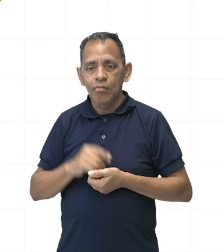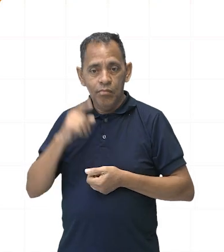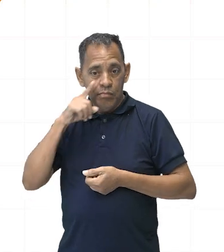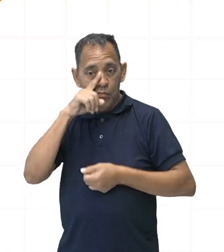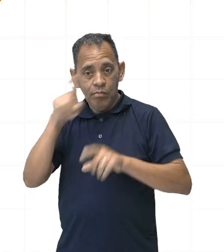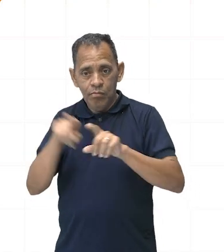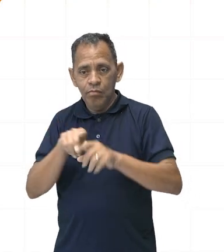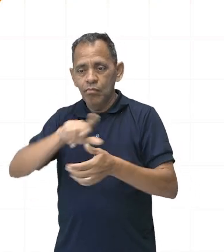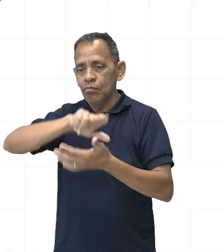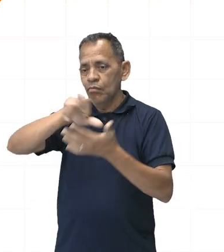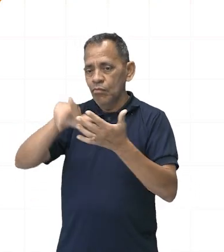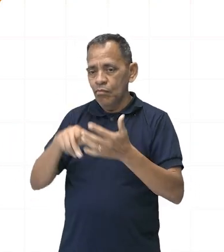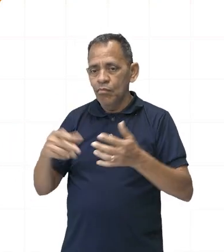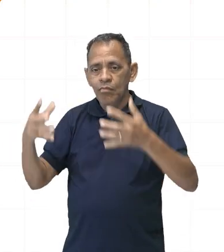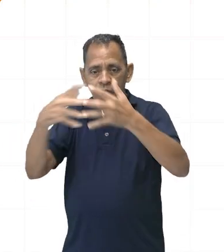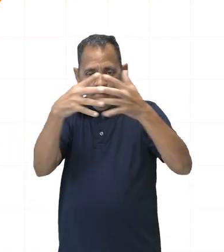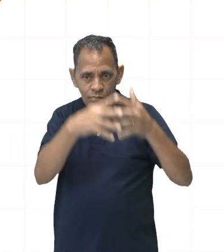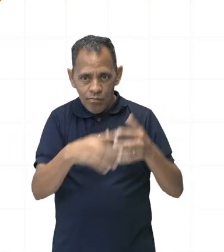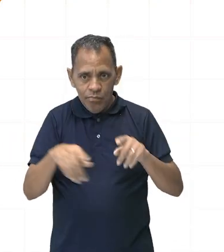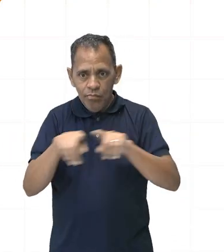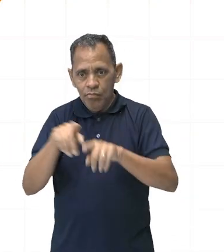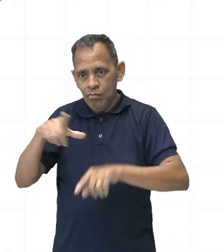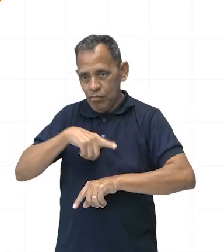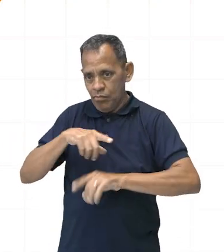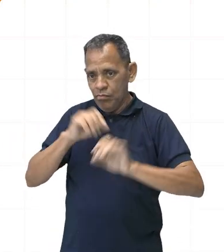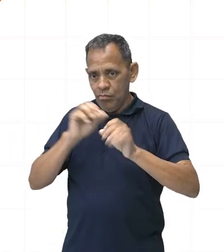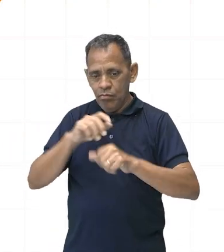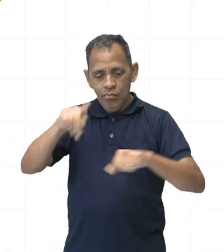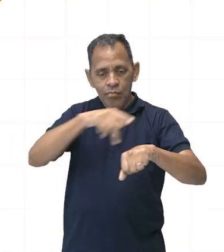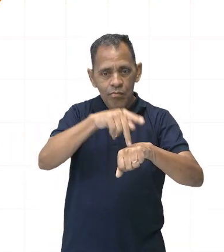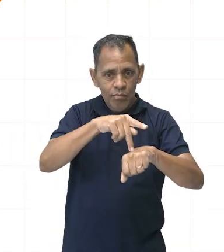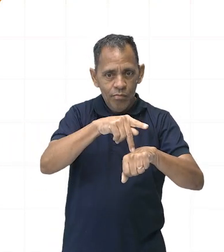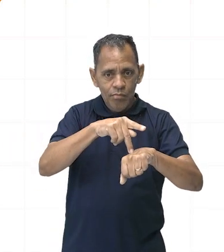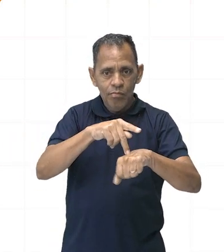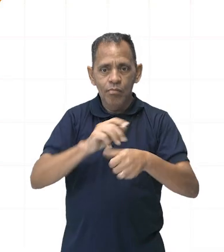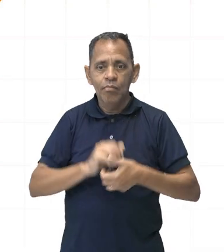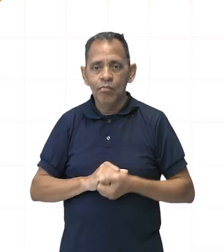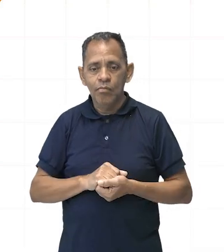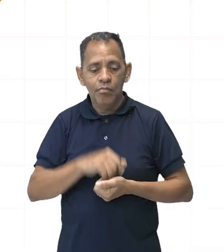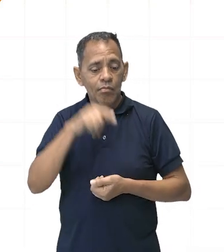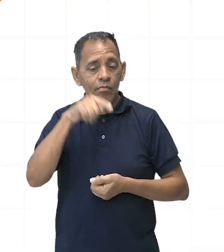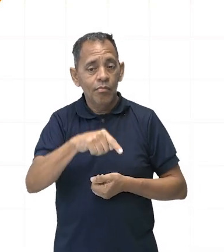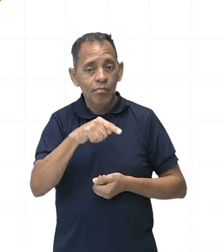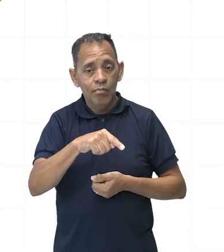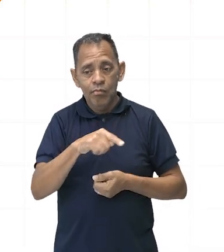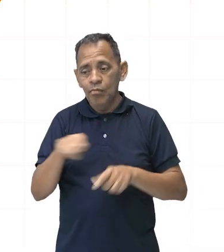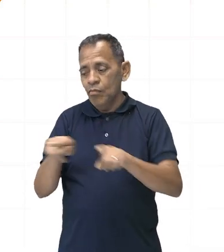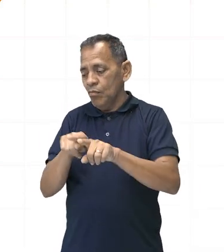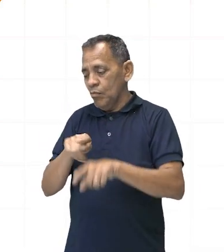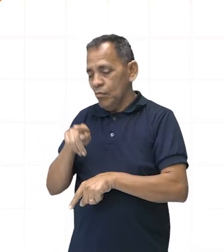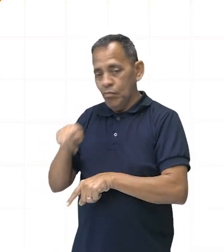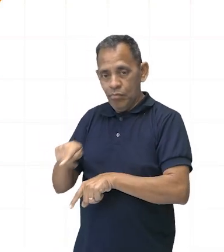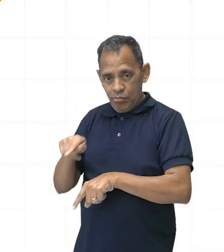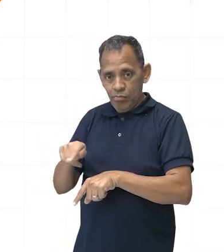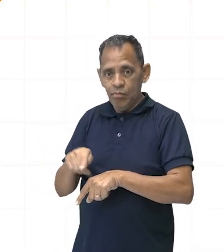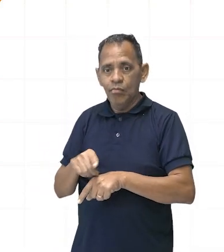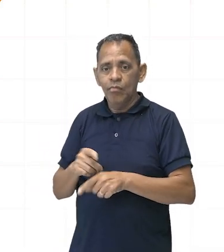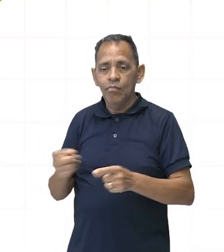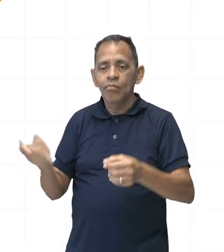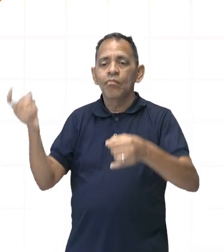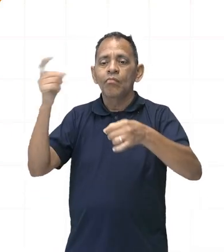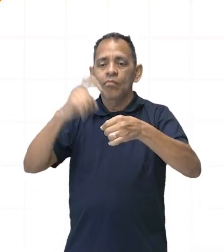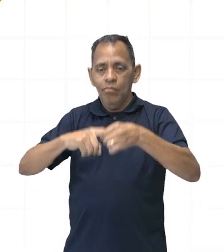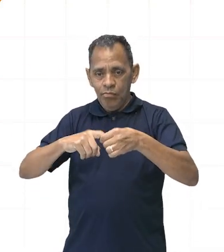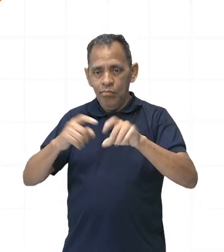vários conflitos e os países, tanto, né, o Azerbaijão quanto a Armênia, voltaram, infelizmente, a